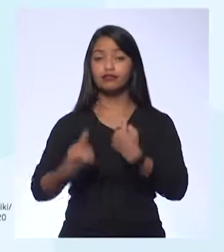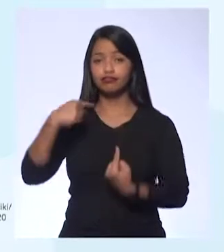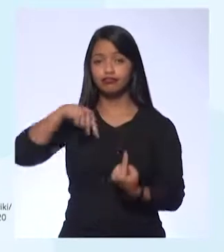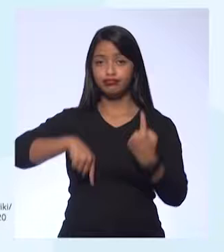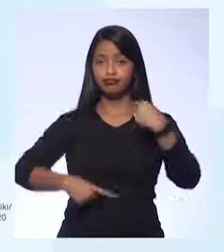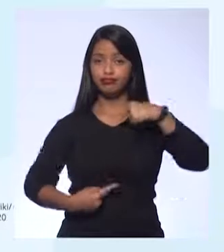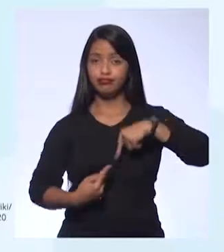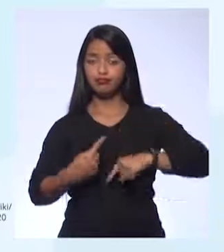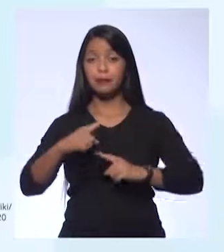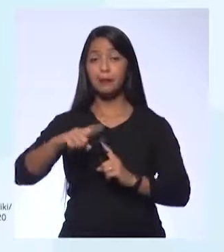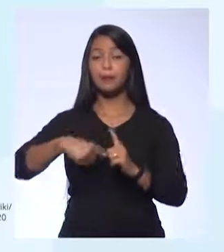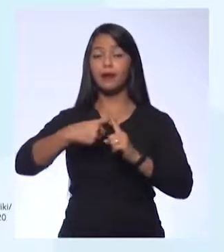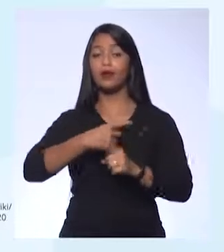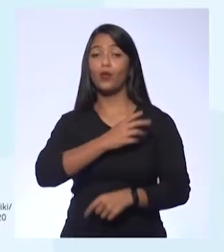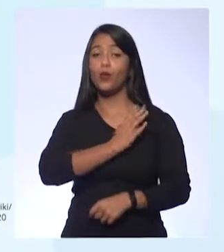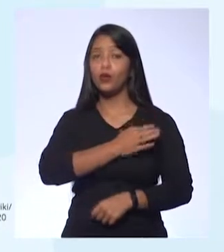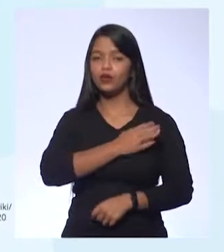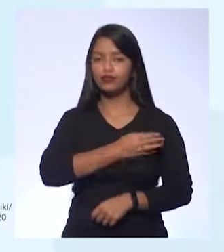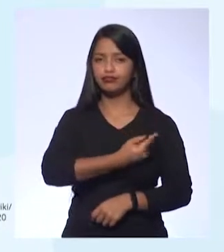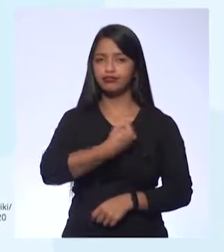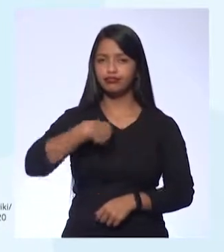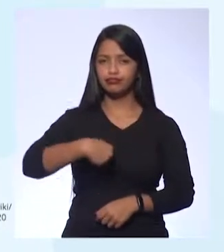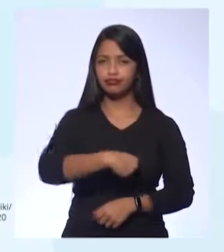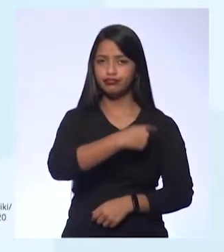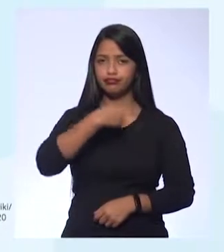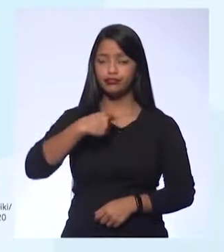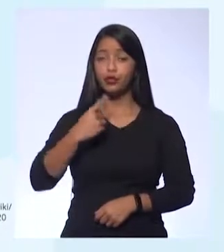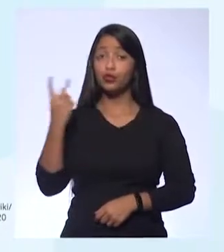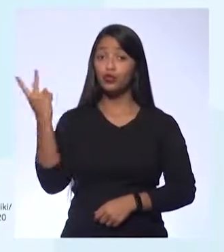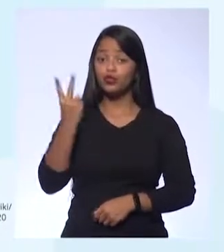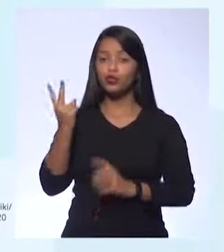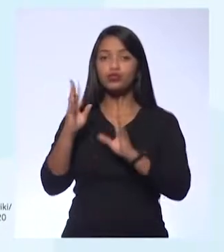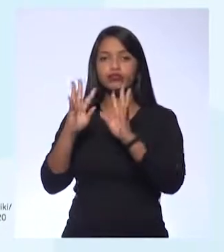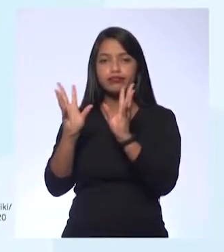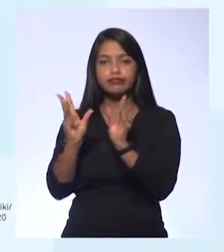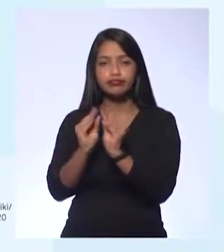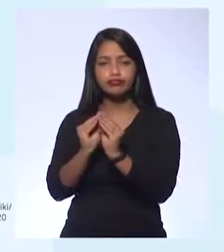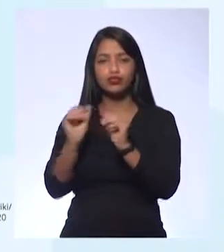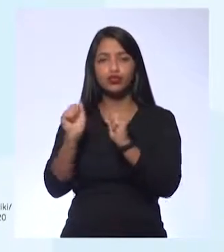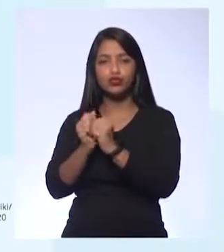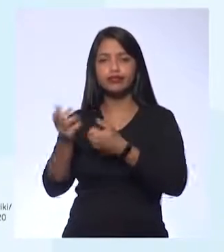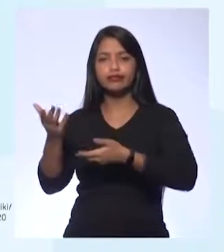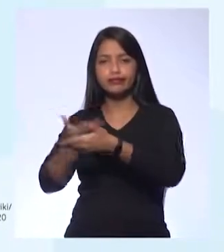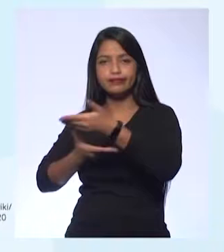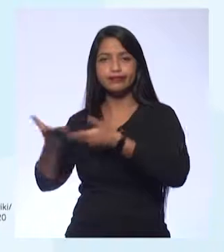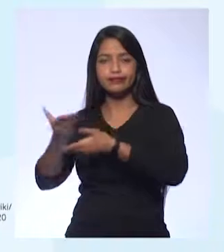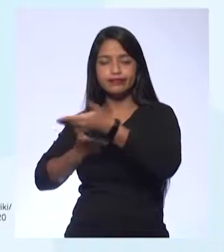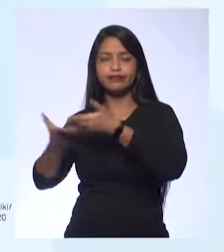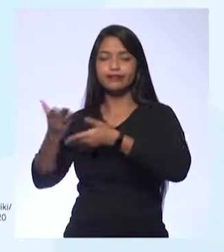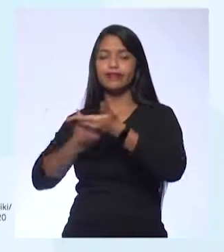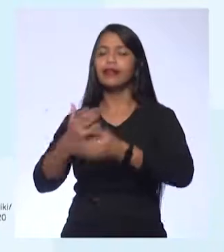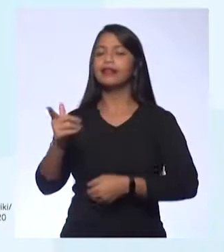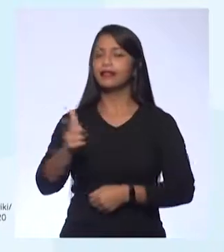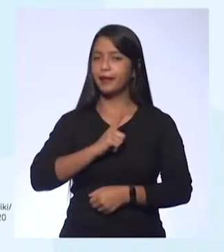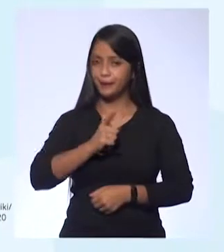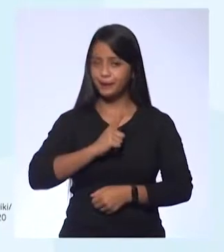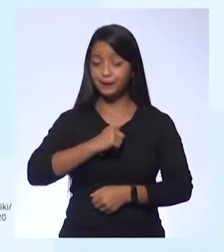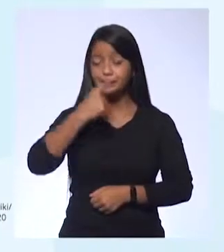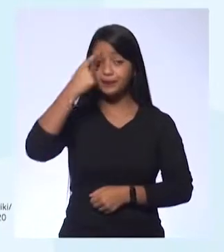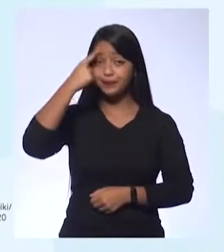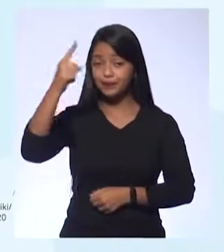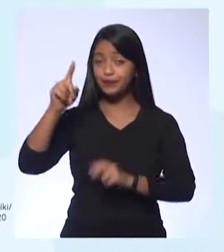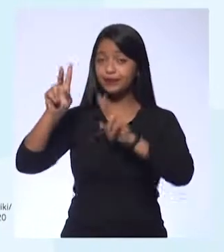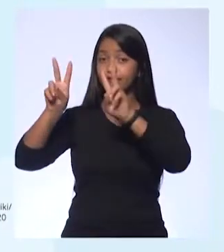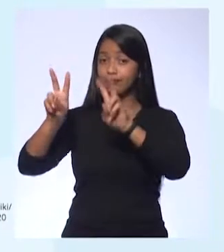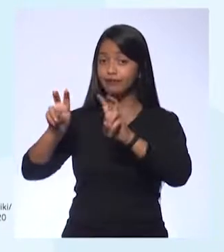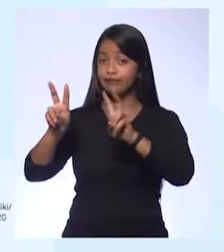com o sistema cardiovascular e eles interagem conforme eu acabei de falar com vocês. Lembrando que todos esses sistemas aí estão sendo